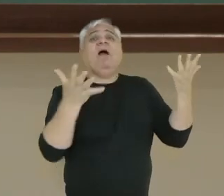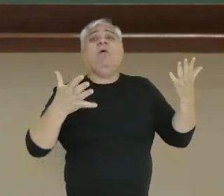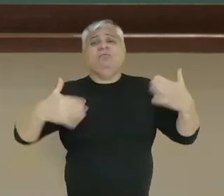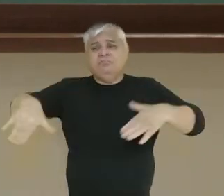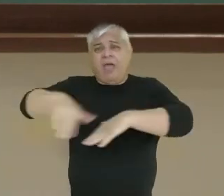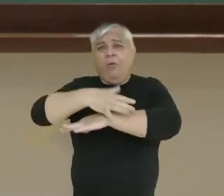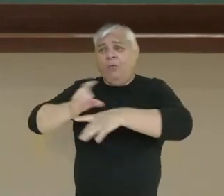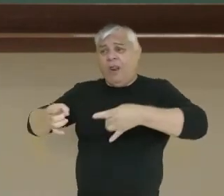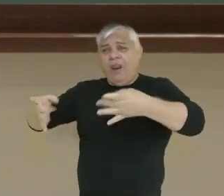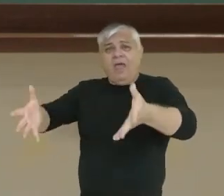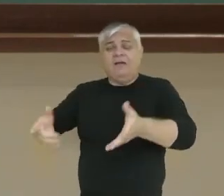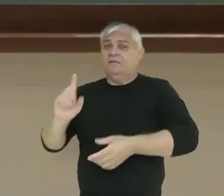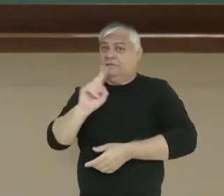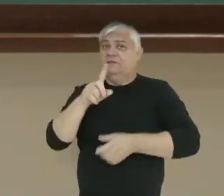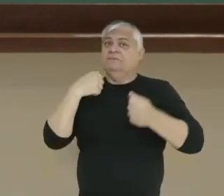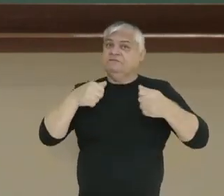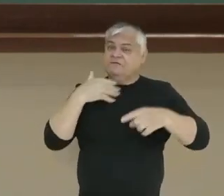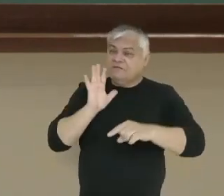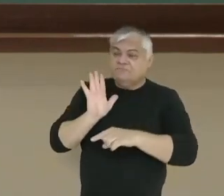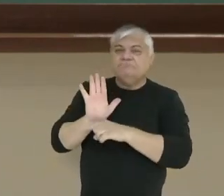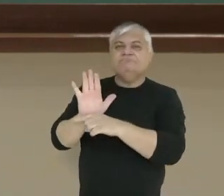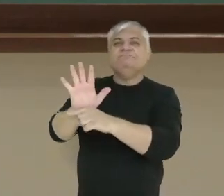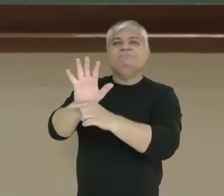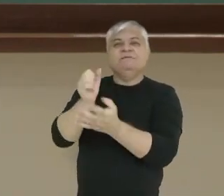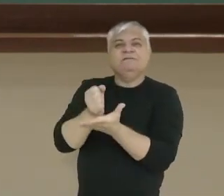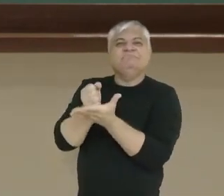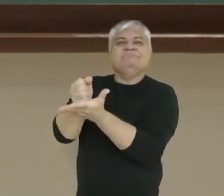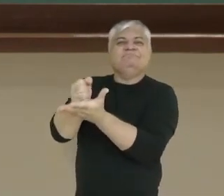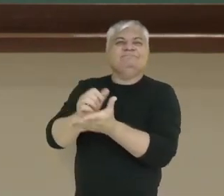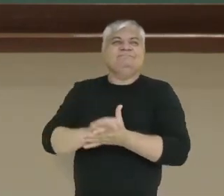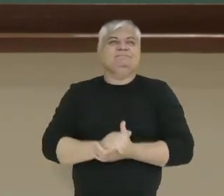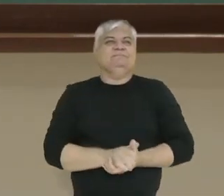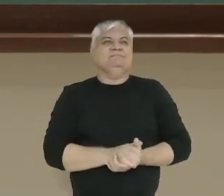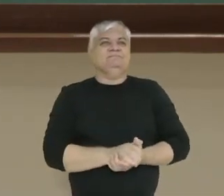na sociedade sem um amparo político, né?